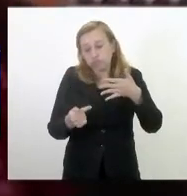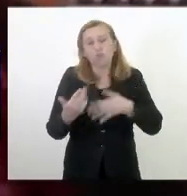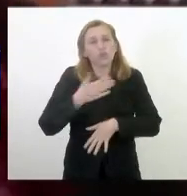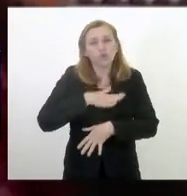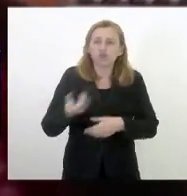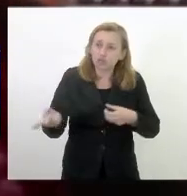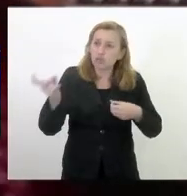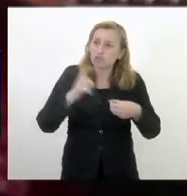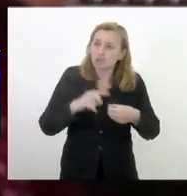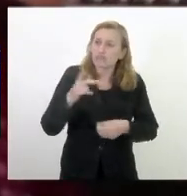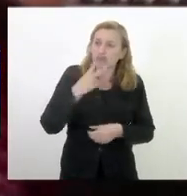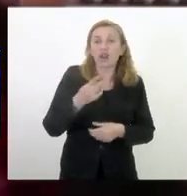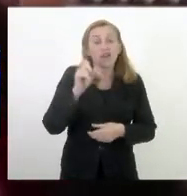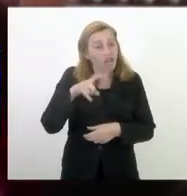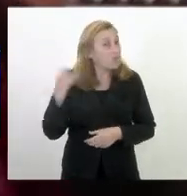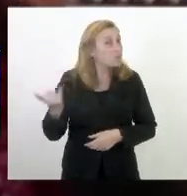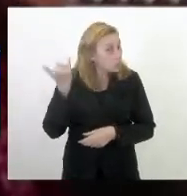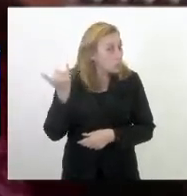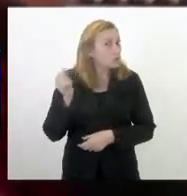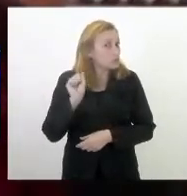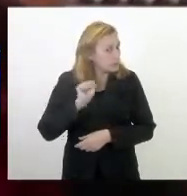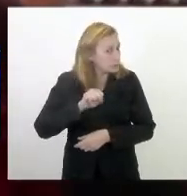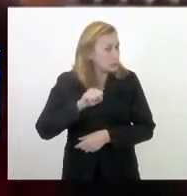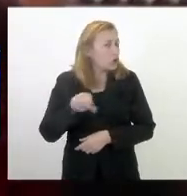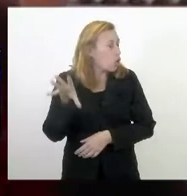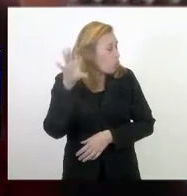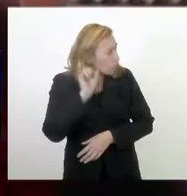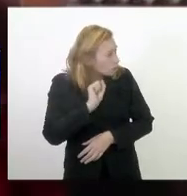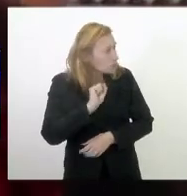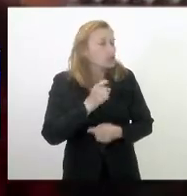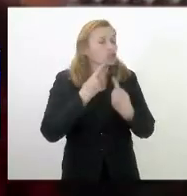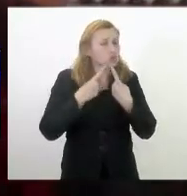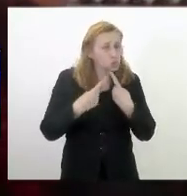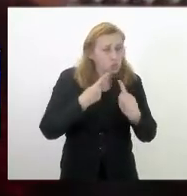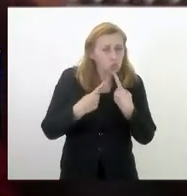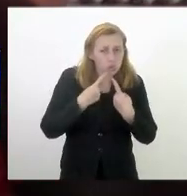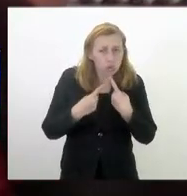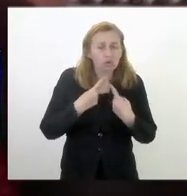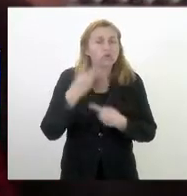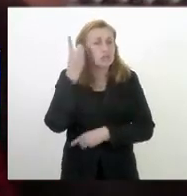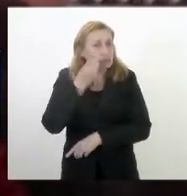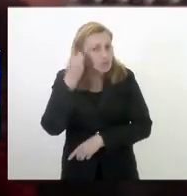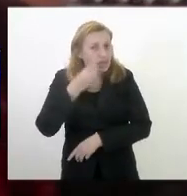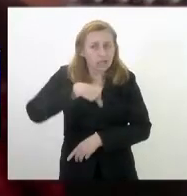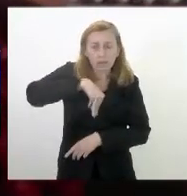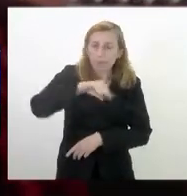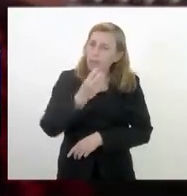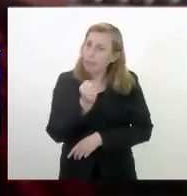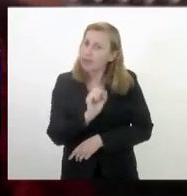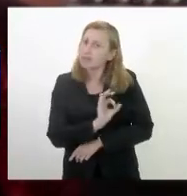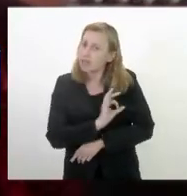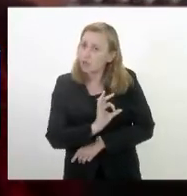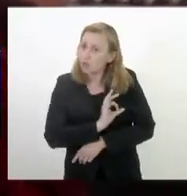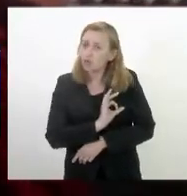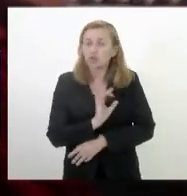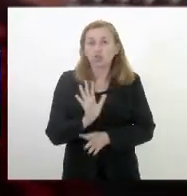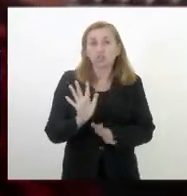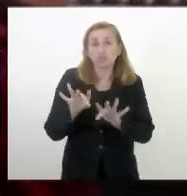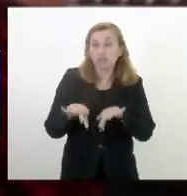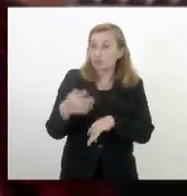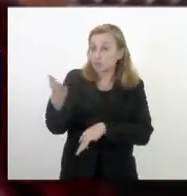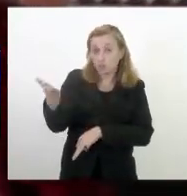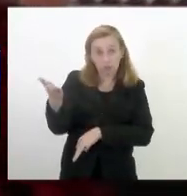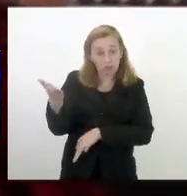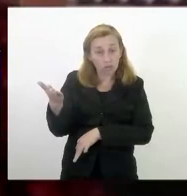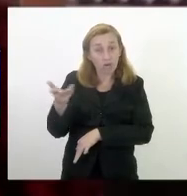retomá-los porque eu acho importante. Ouvindo aqui a discussão, a deputada Marta Rocha, que acabou de